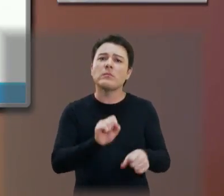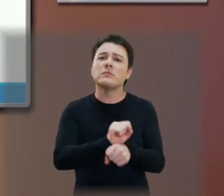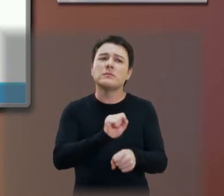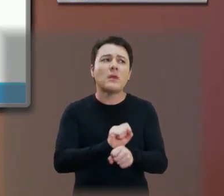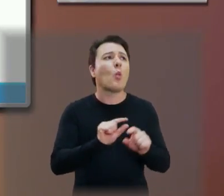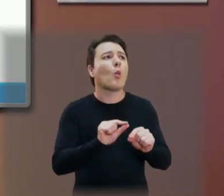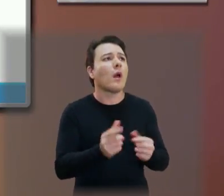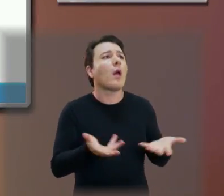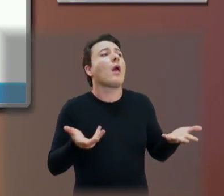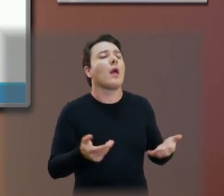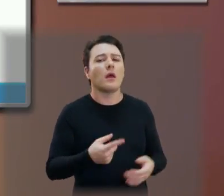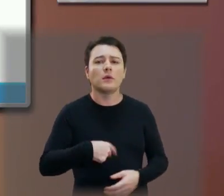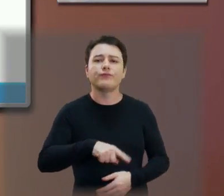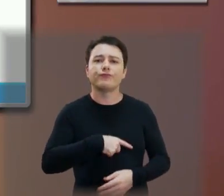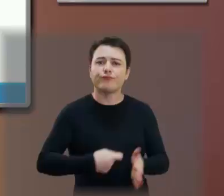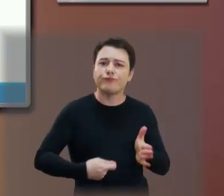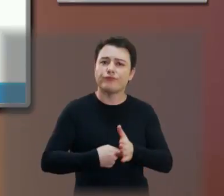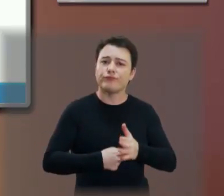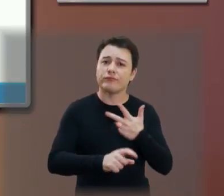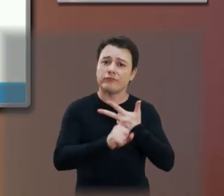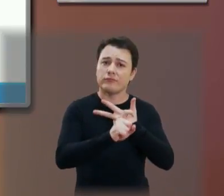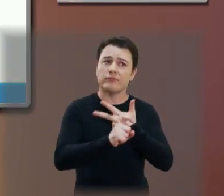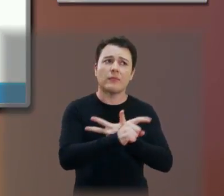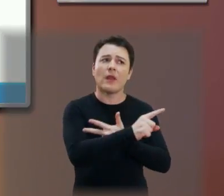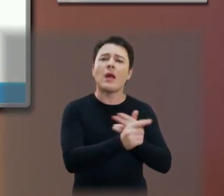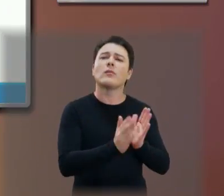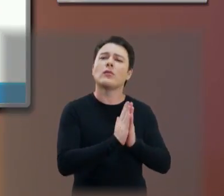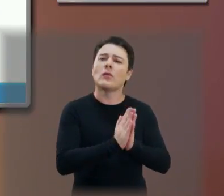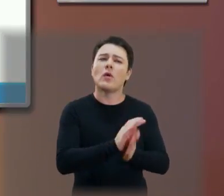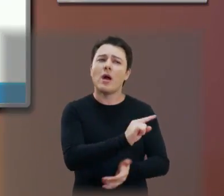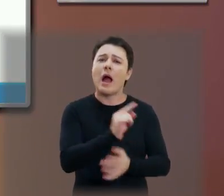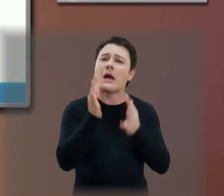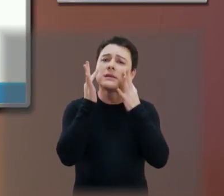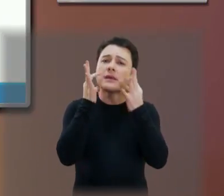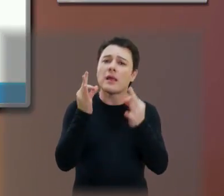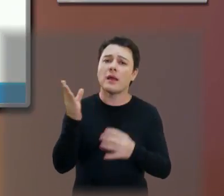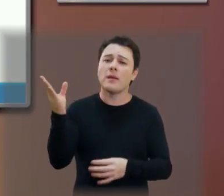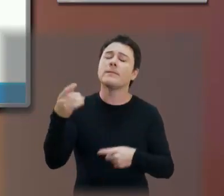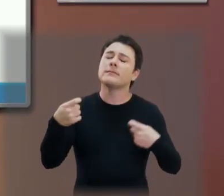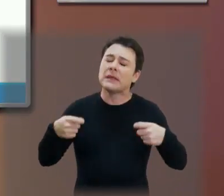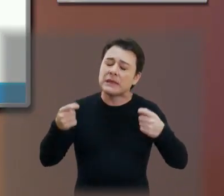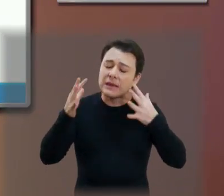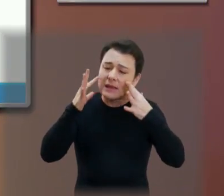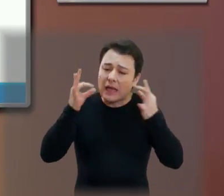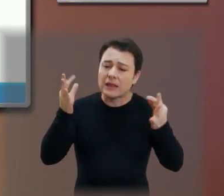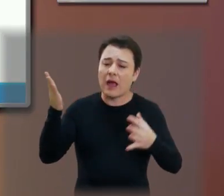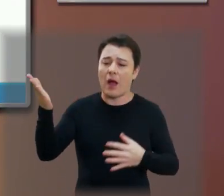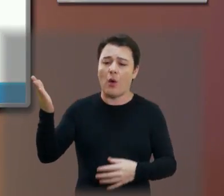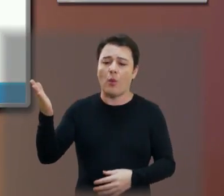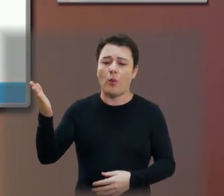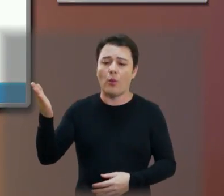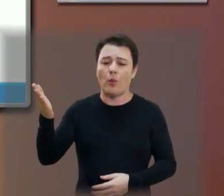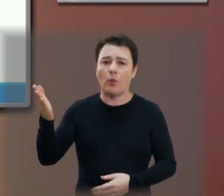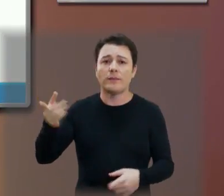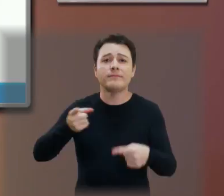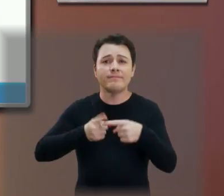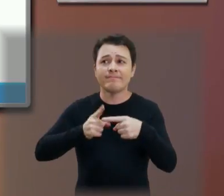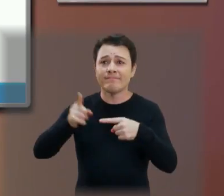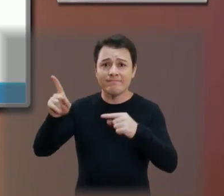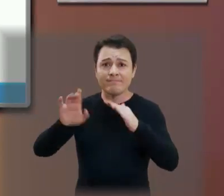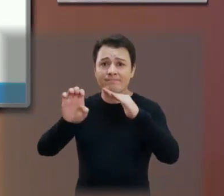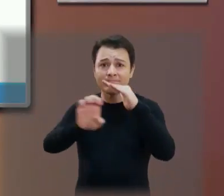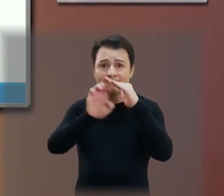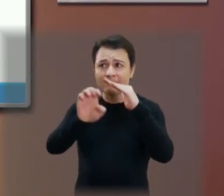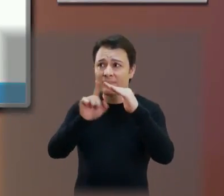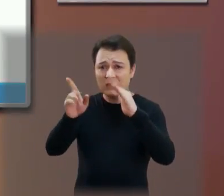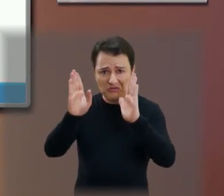pede para o Executivo? Para que dê uma atenção, né? Dê uma atenção lá, que afirma que vai lá, não sei se